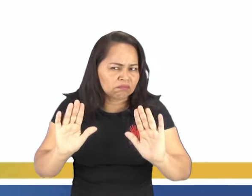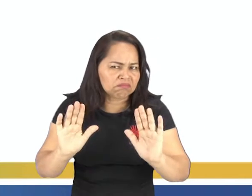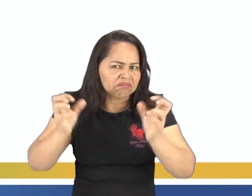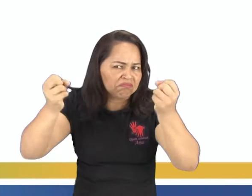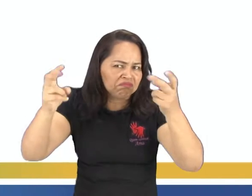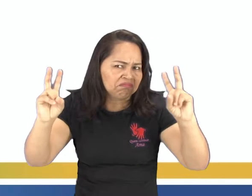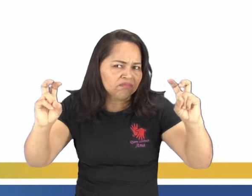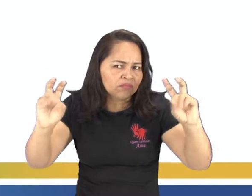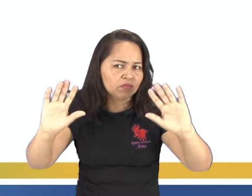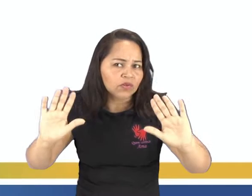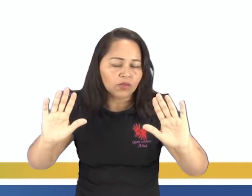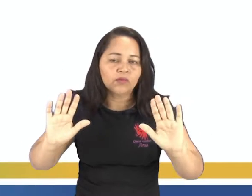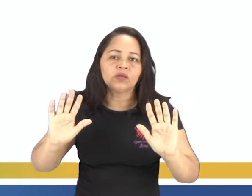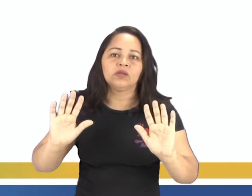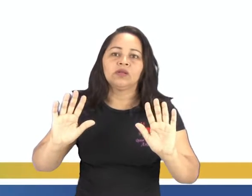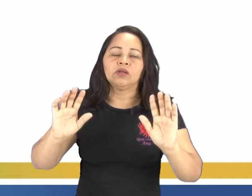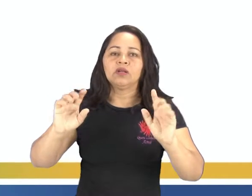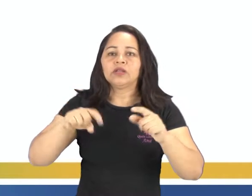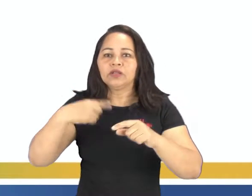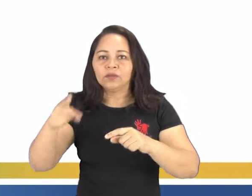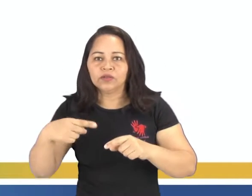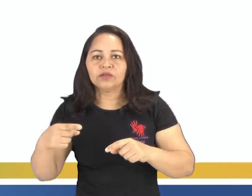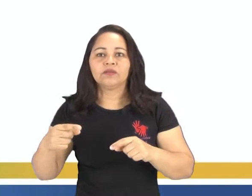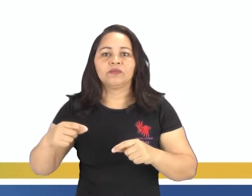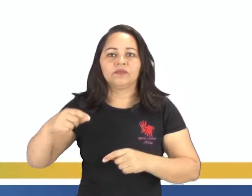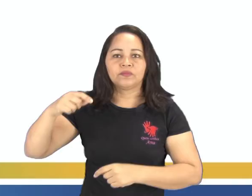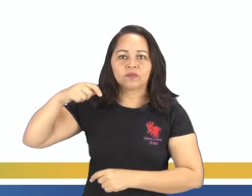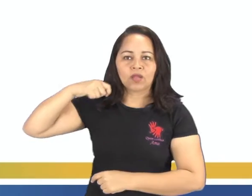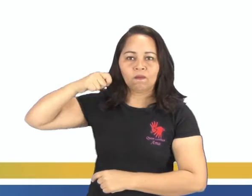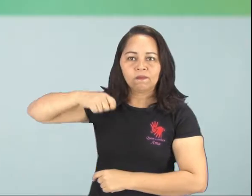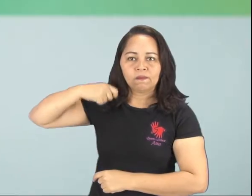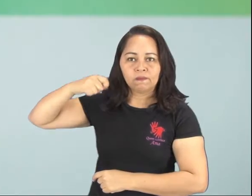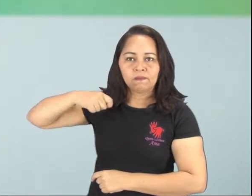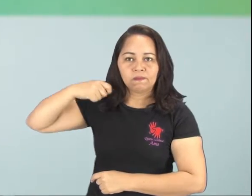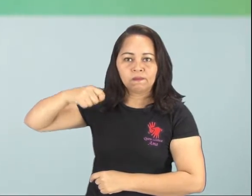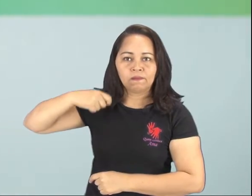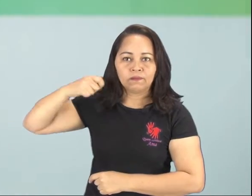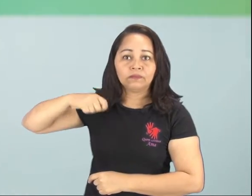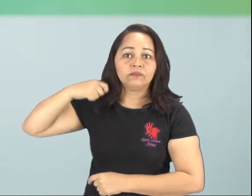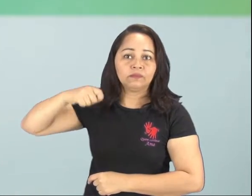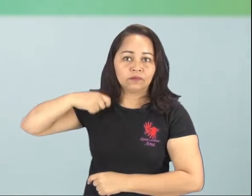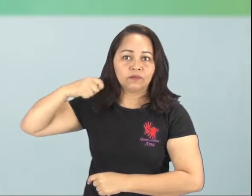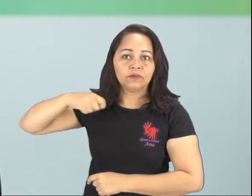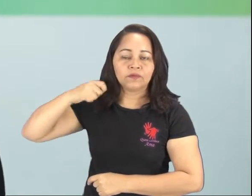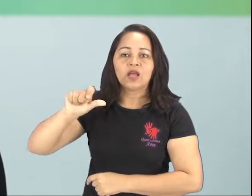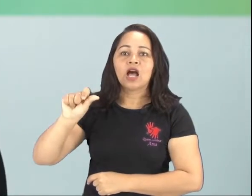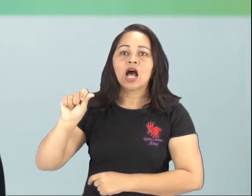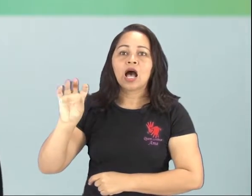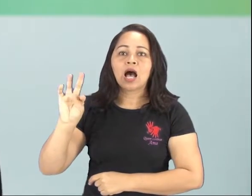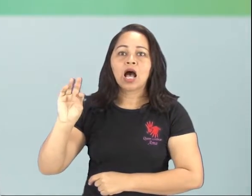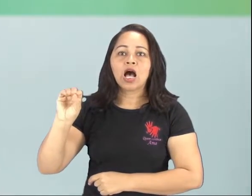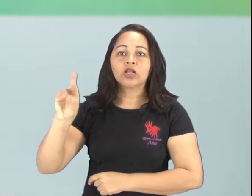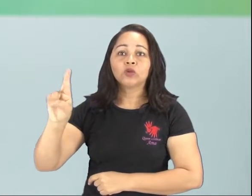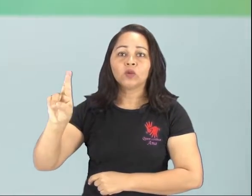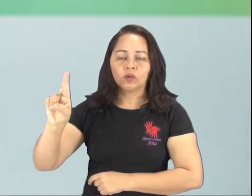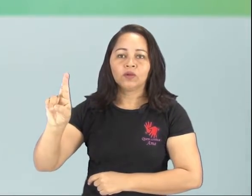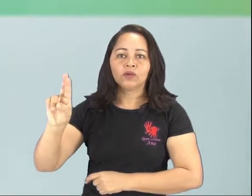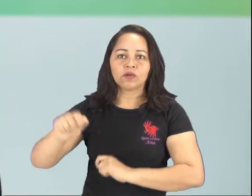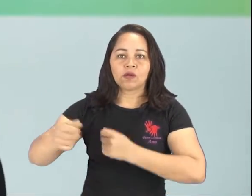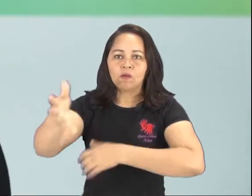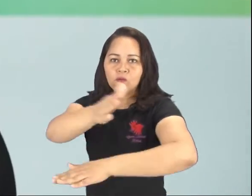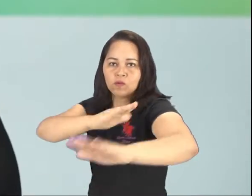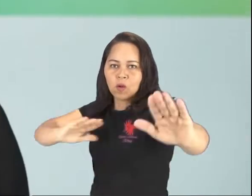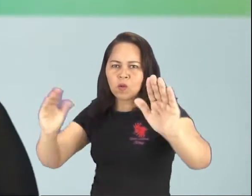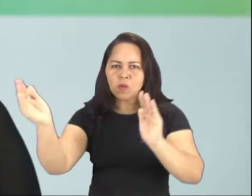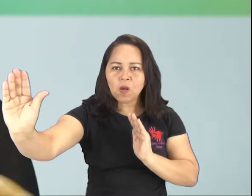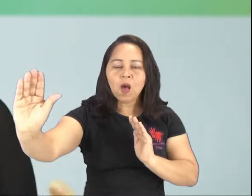Vamos falar também sobre um ator que, falando em cinema oriental, a gente não pode deixar de citá-lo, que é o Jack